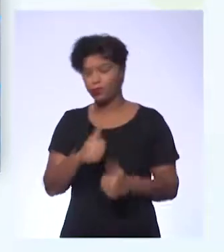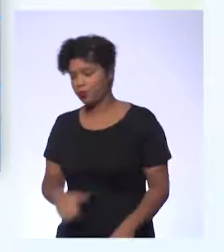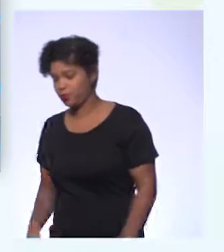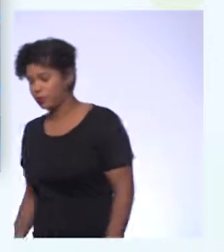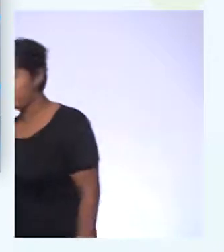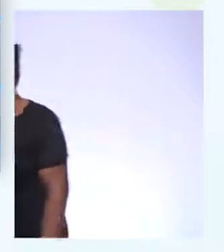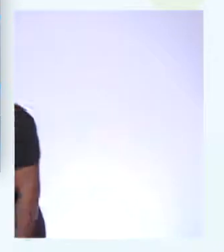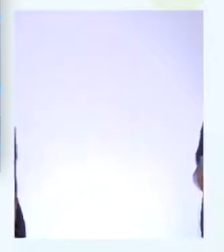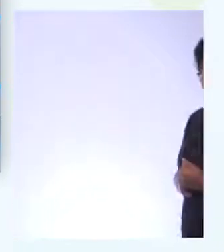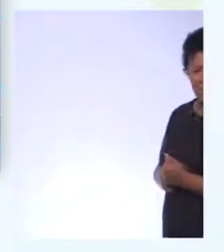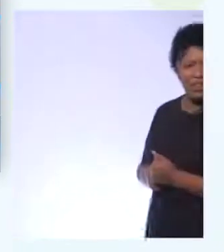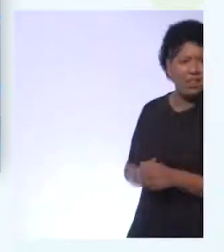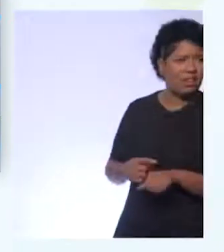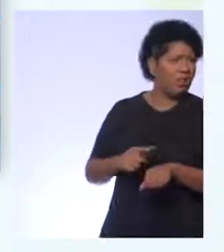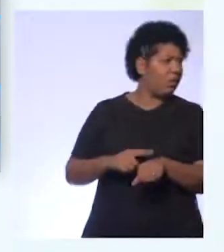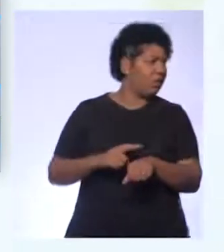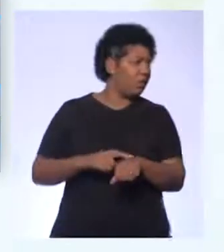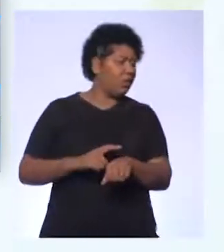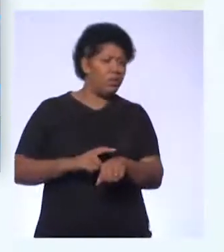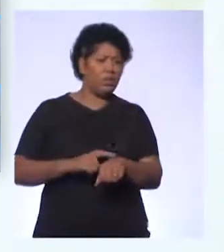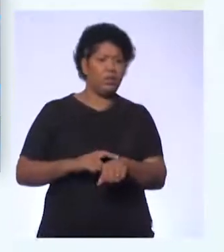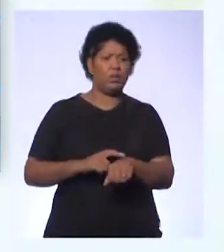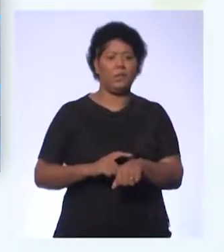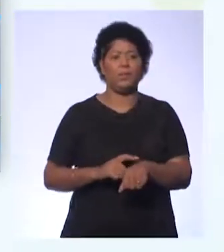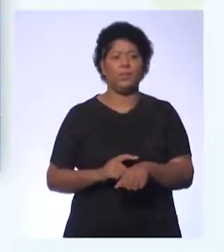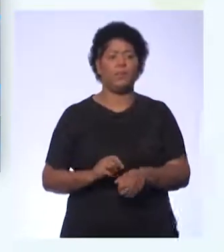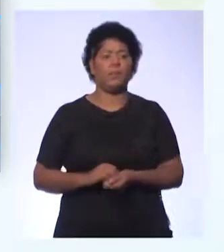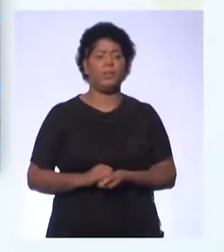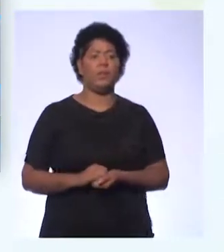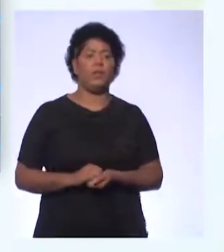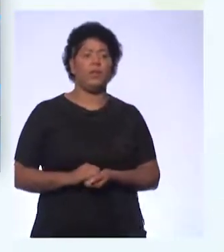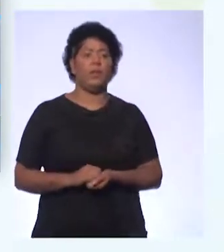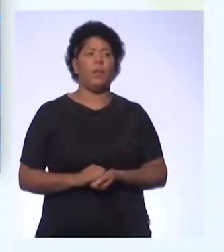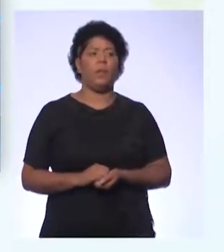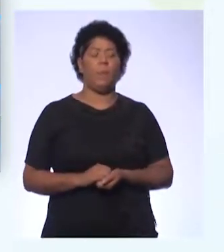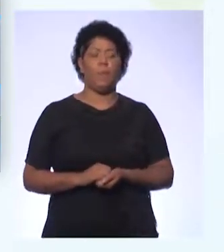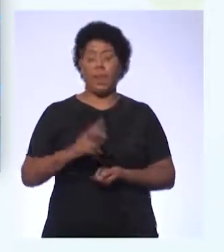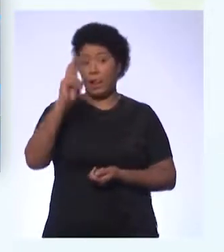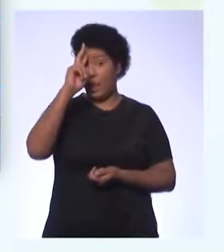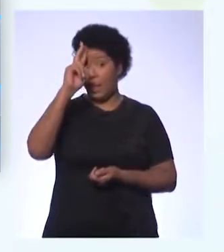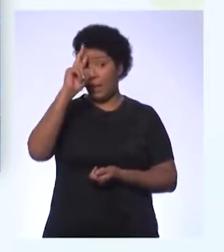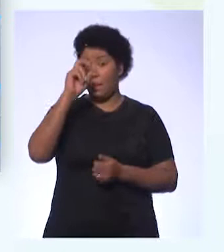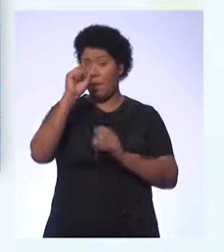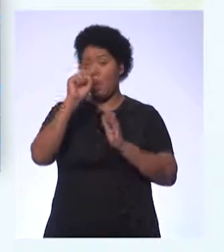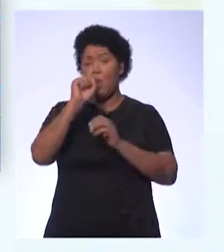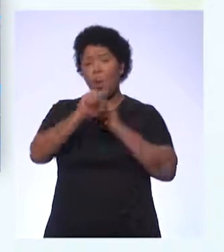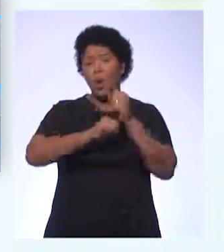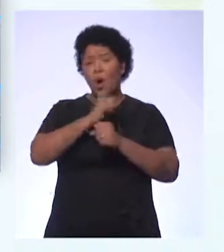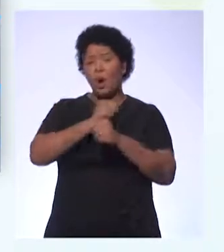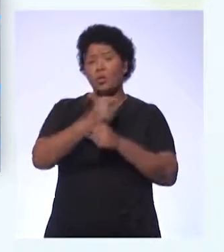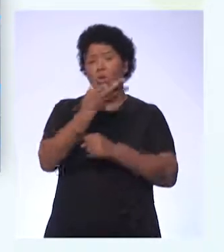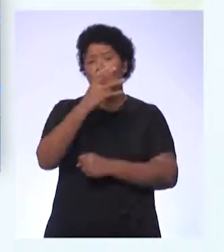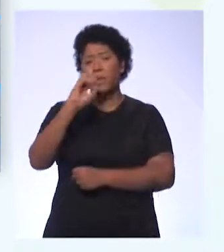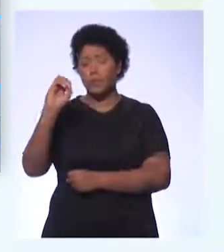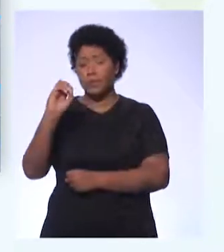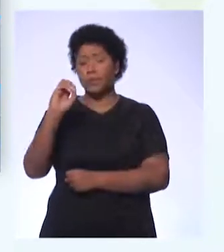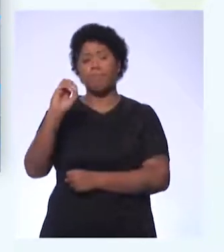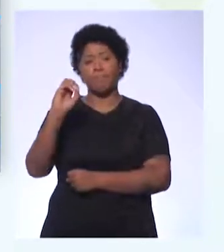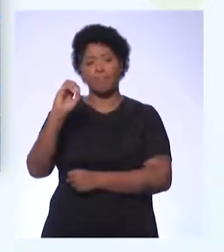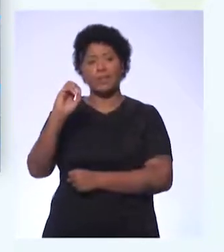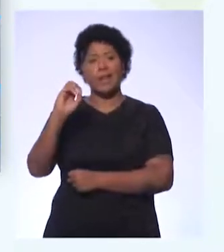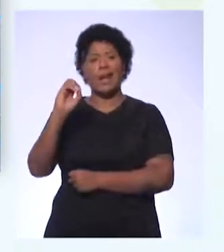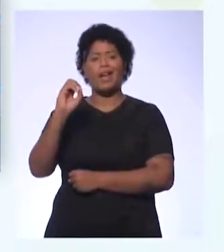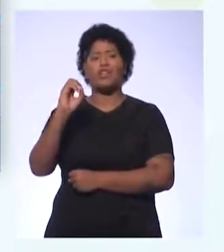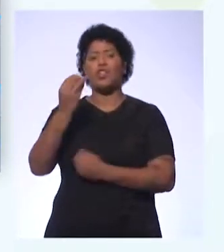lugares marcantes na vida do espanhol Miguel de Cervantes. A mostra lembra os 400 anos da morte do autor de Dom Quixote.